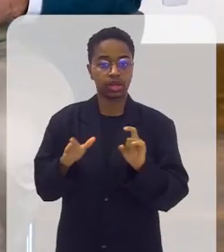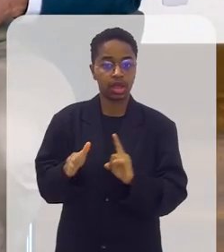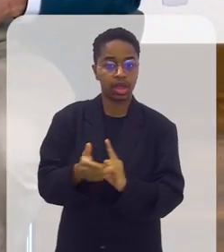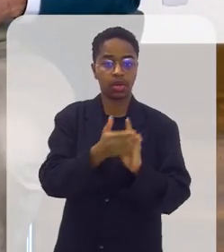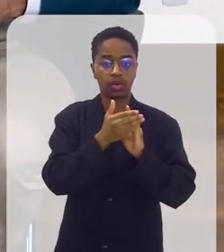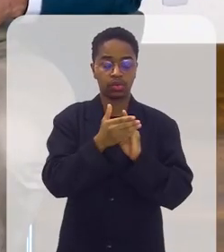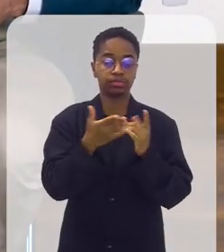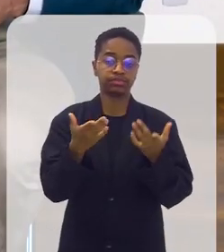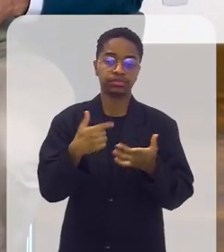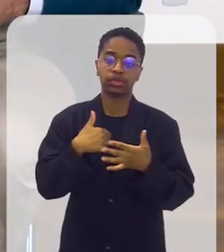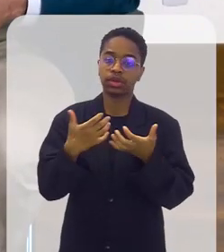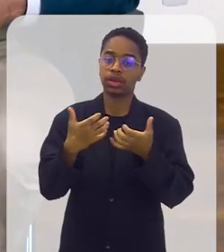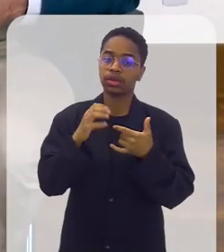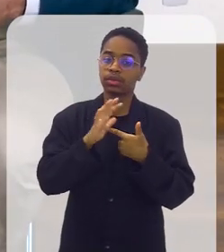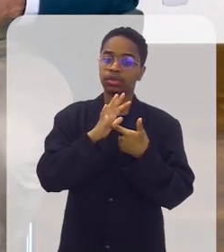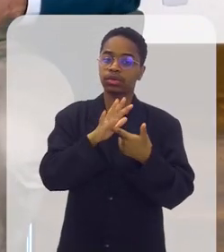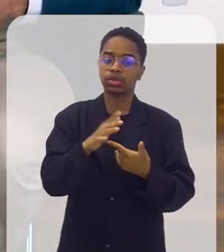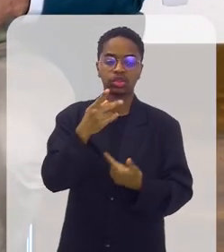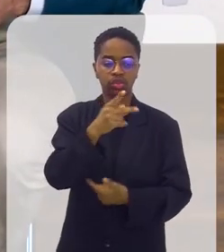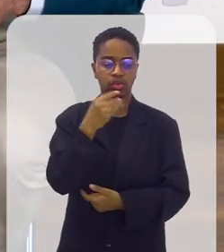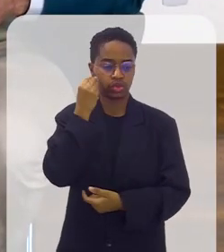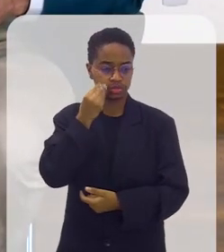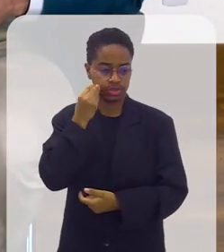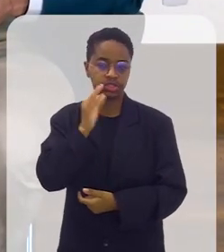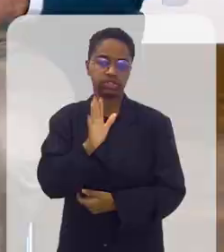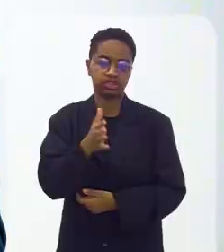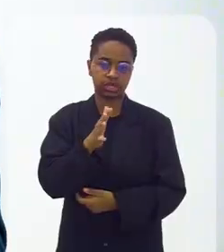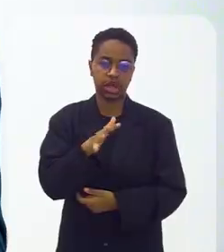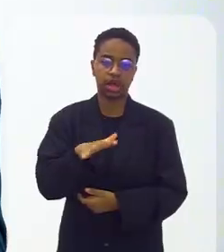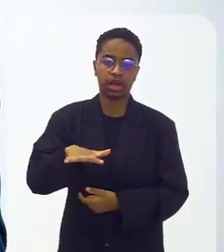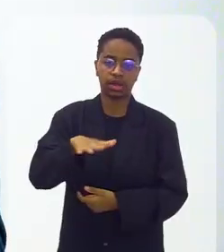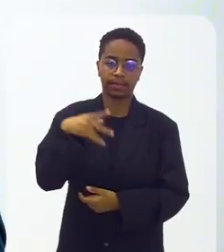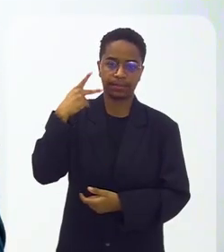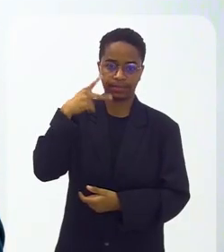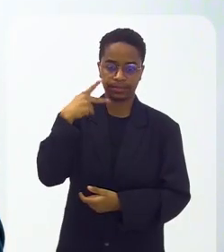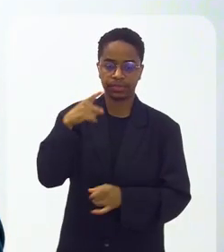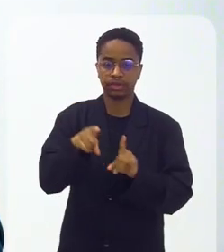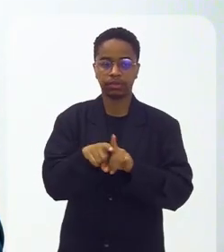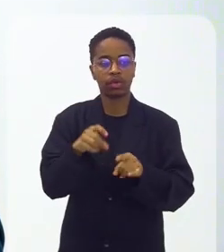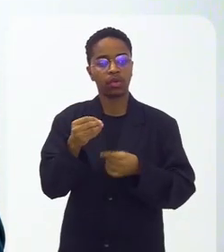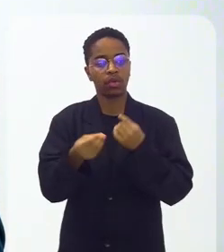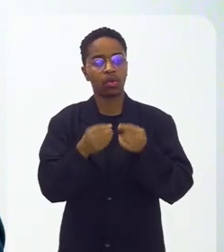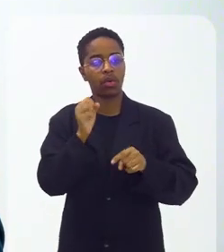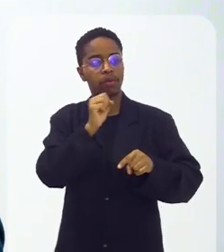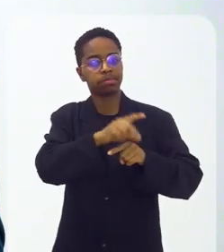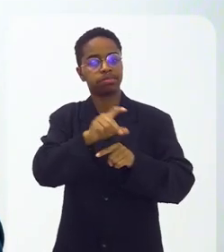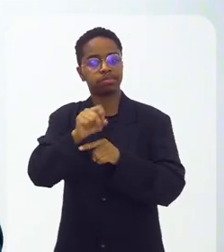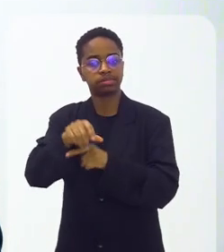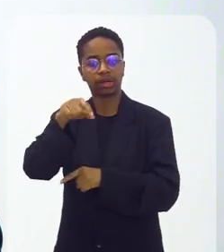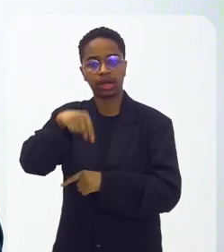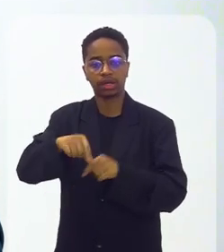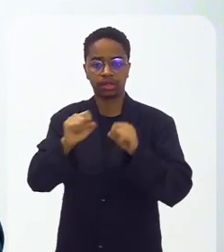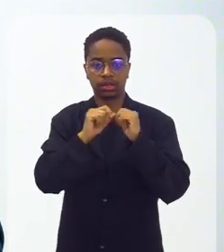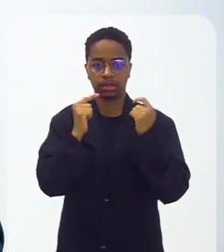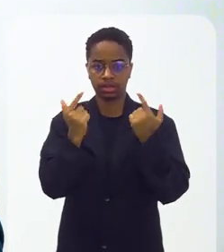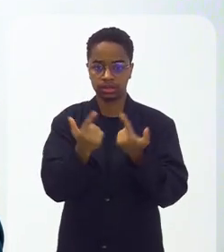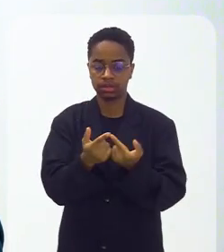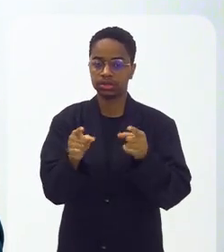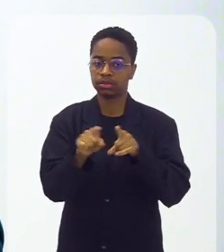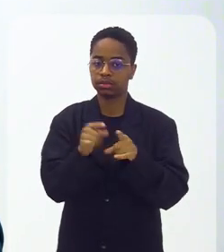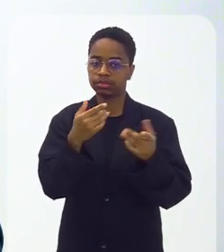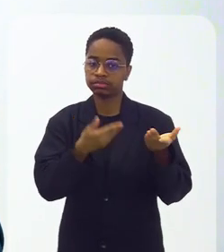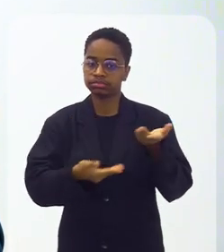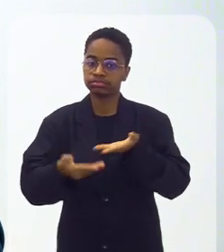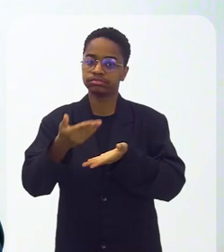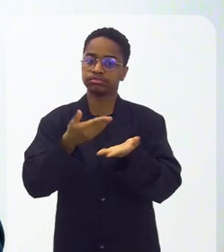Então, queria um pouquinho que a deputada trouxesse, pela sua experiência parlamentar, do lugar que ocupa, né, nessa casa legislativa,